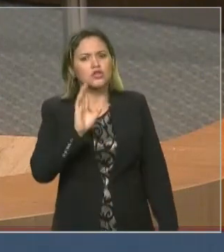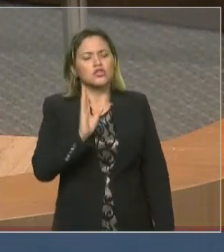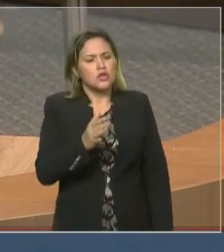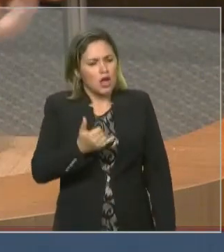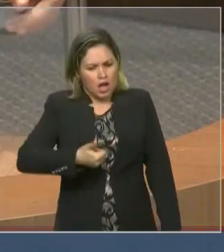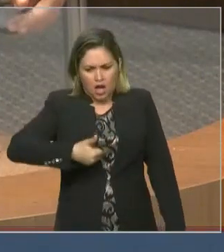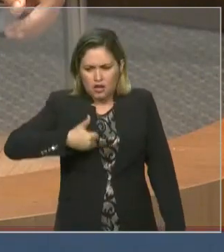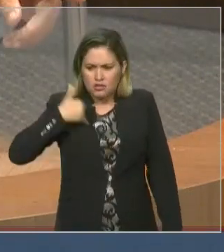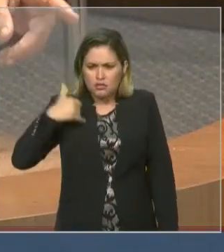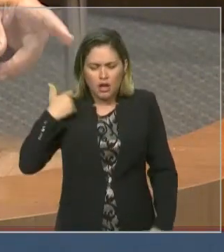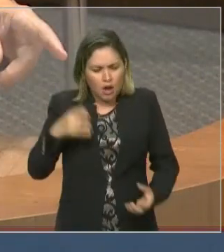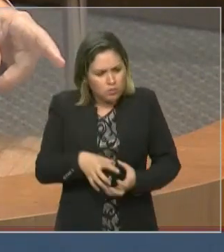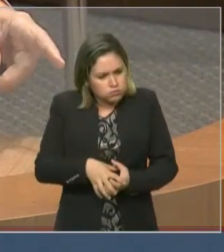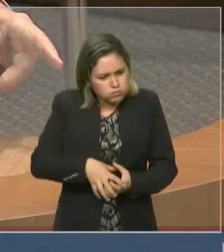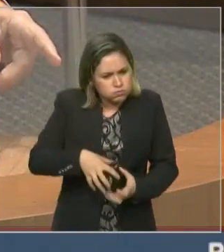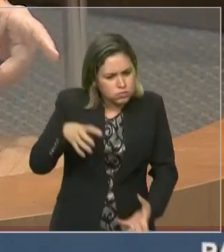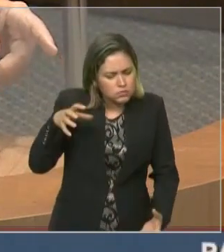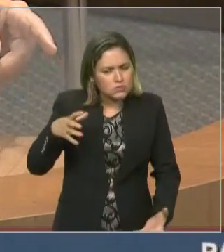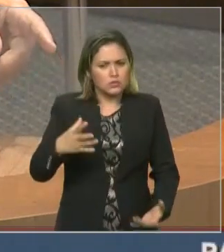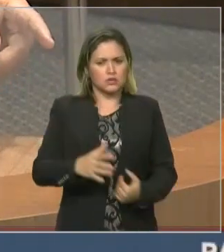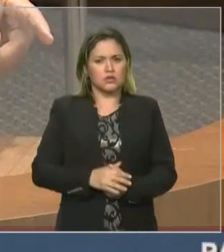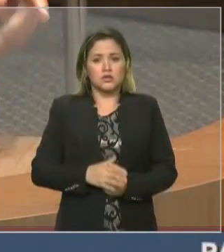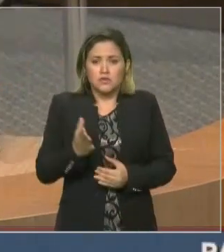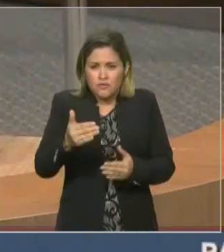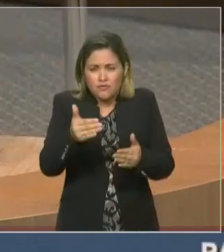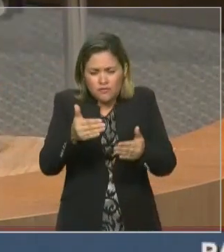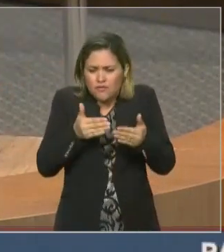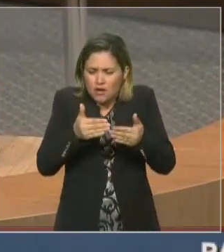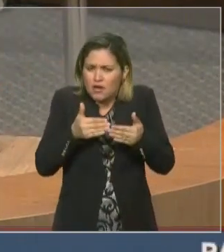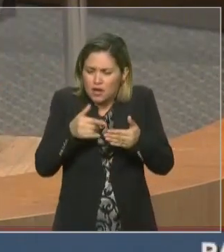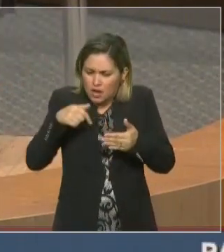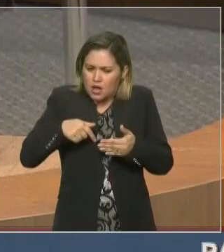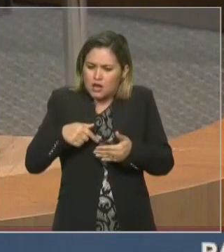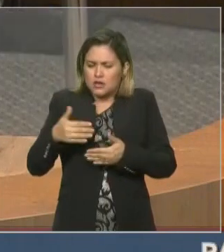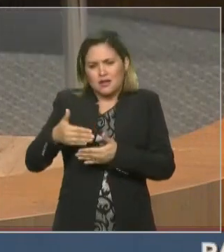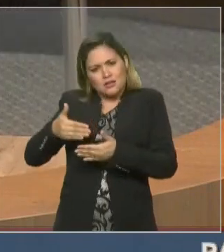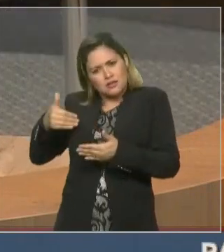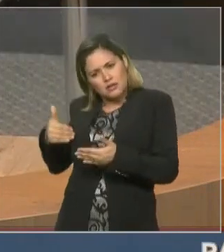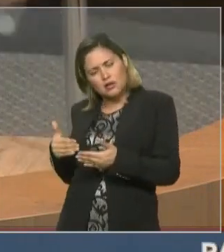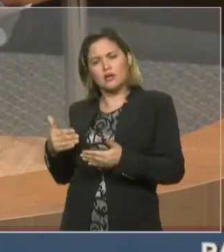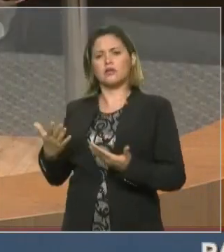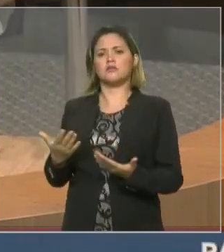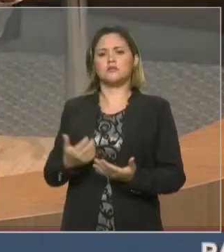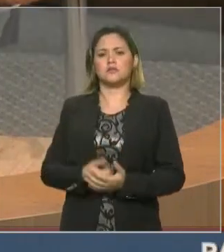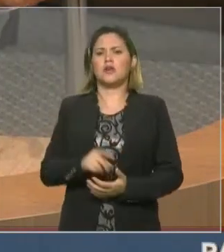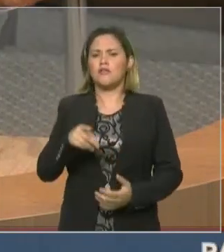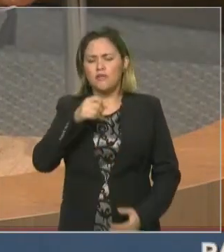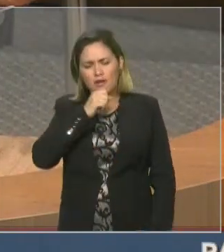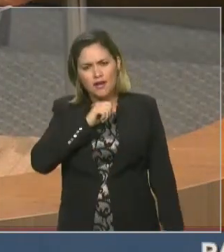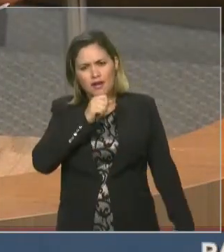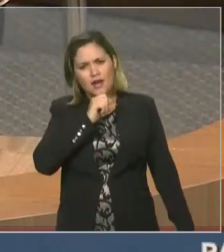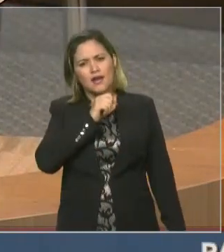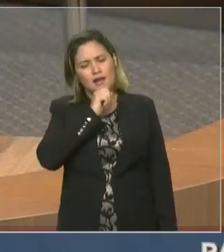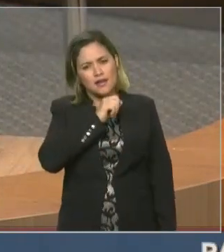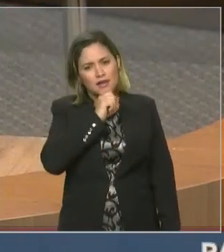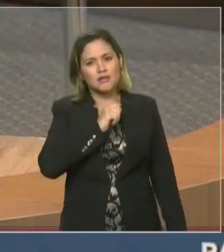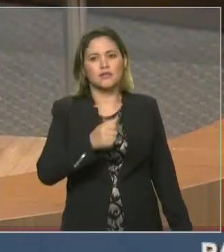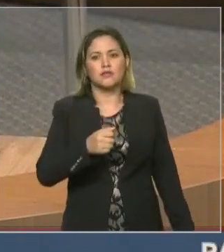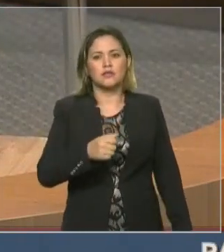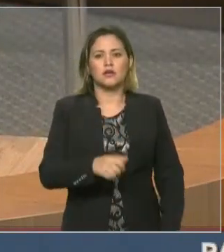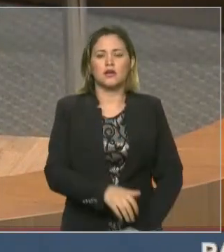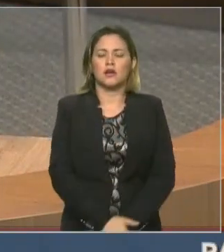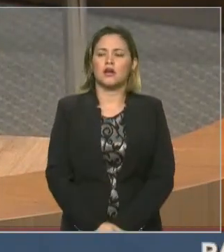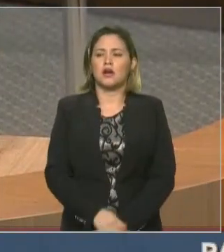aí. Fica aqui na proa. Tu já deste, sim. Tu estás velho. Ele